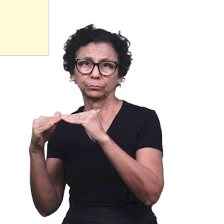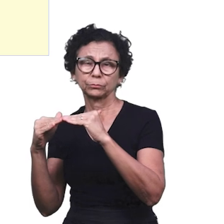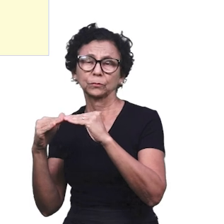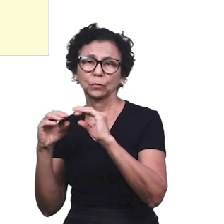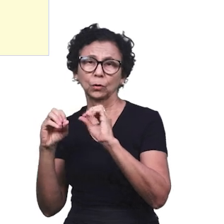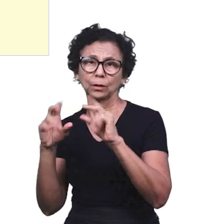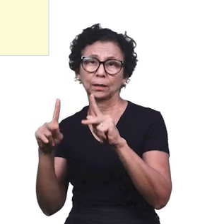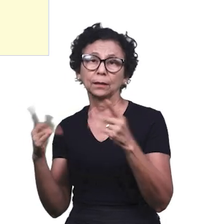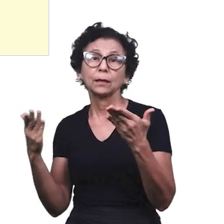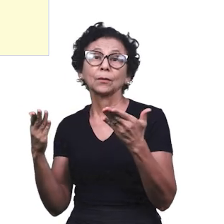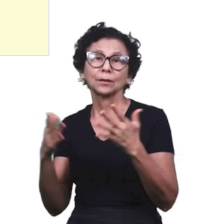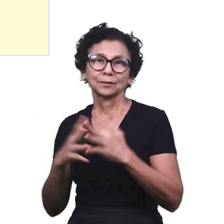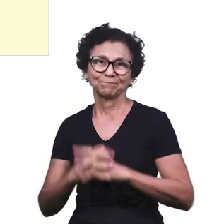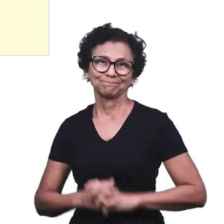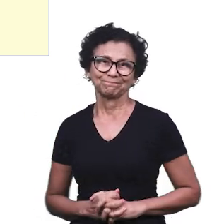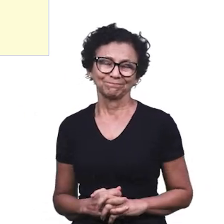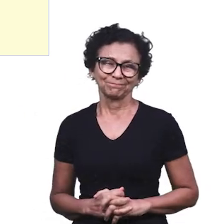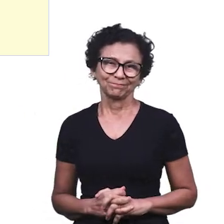então,